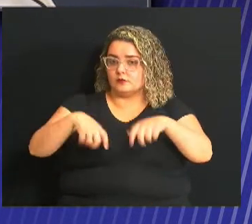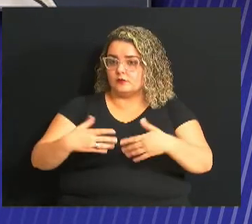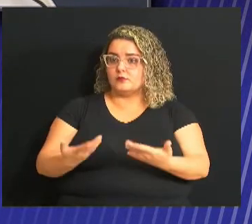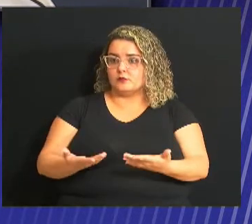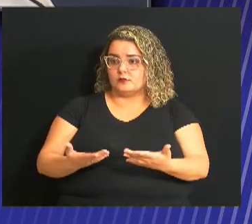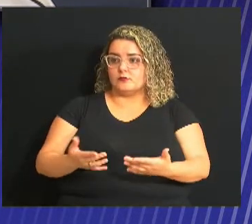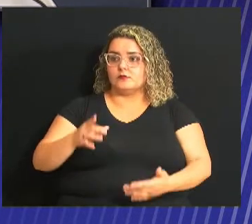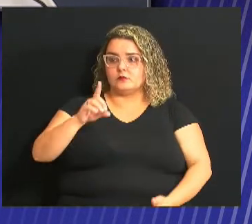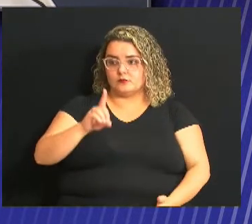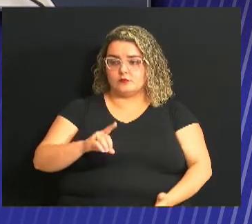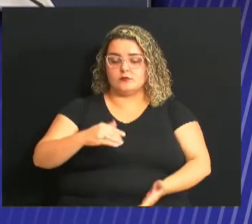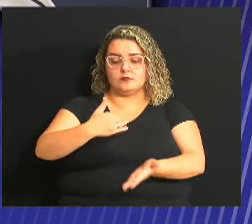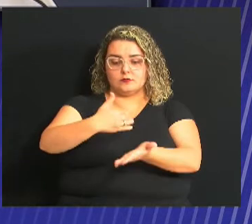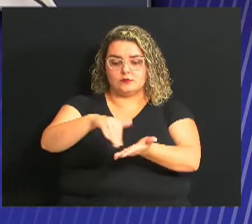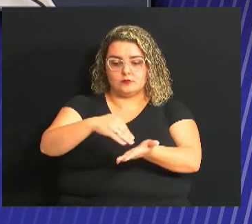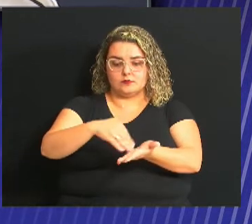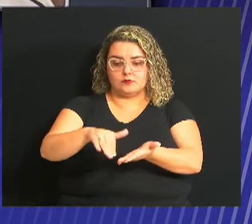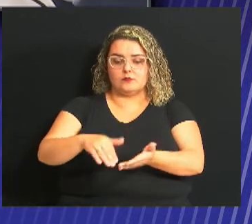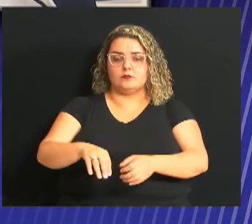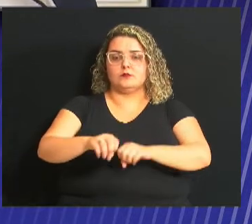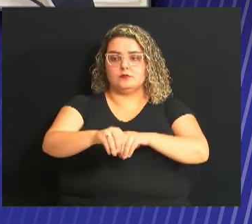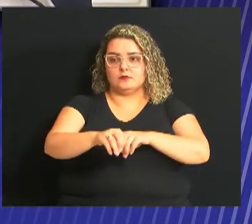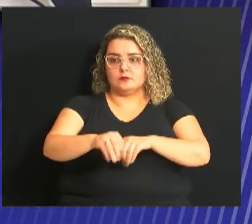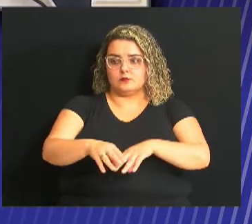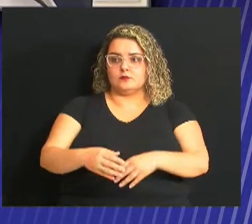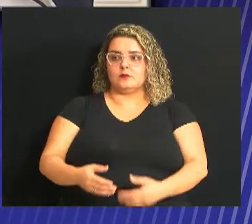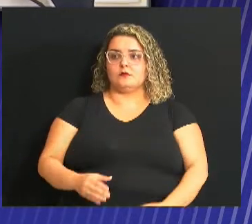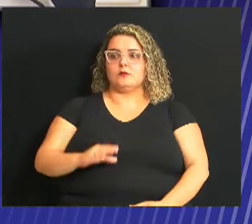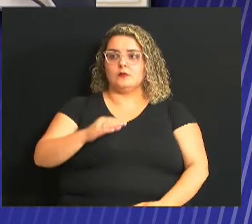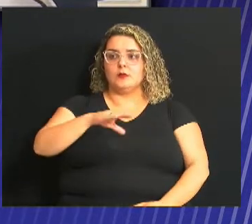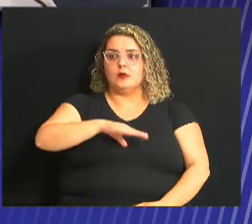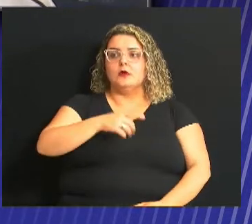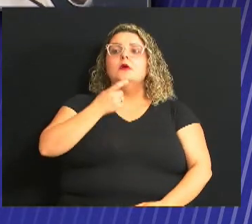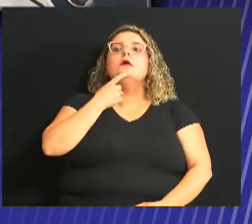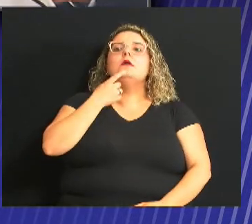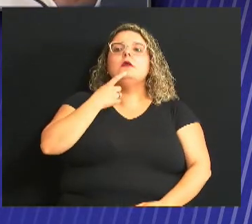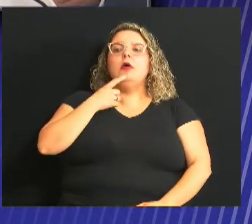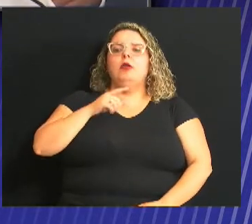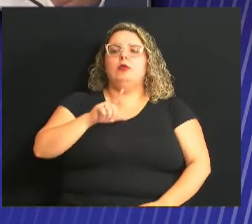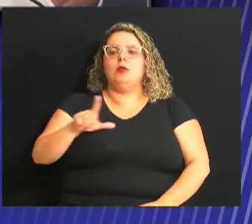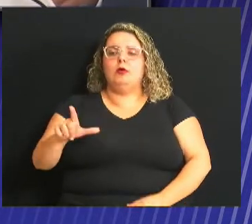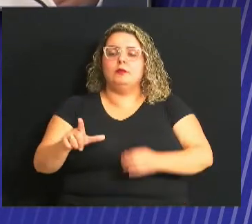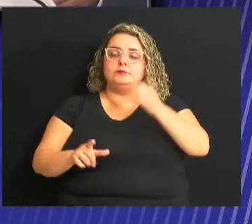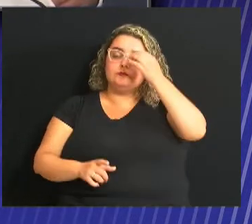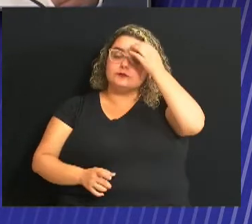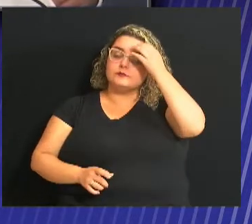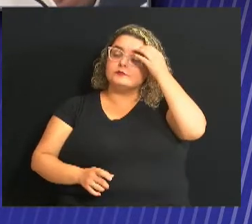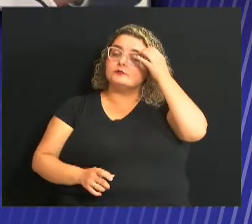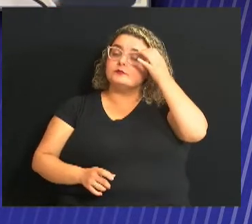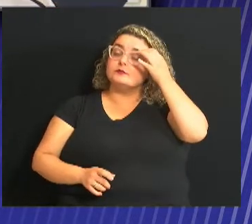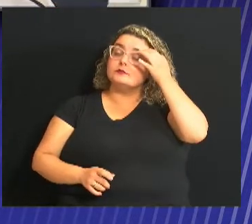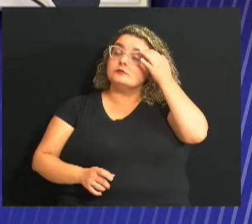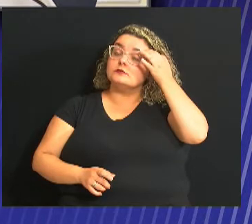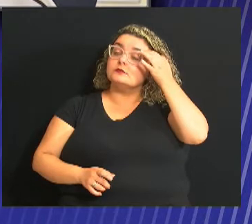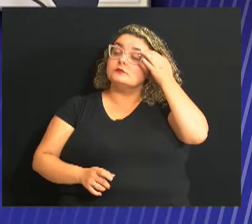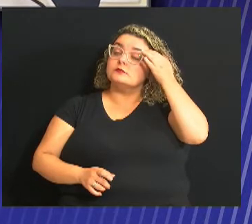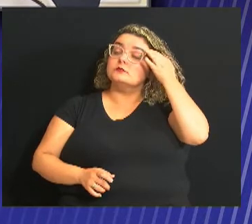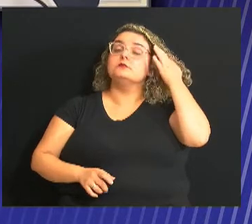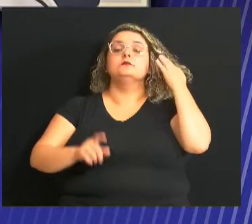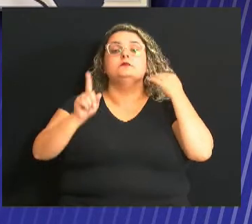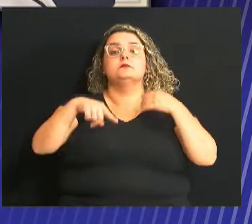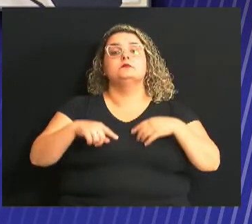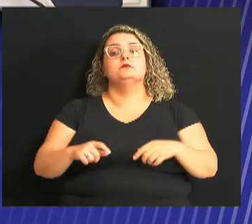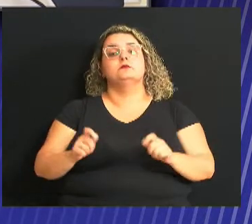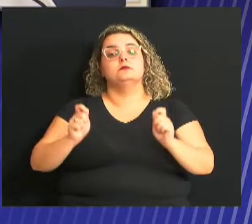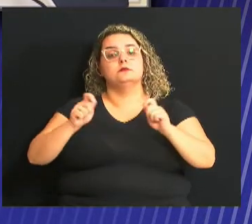Diretoria de Ensino Campinas Leste. Ele se considera uma pessoa realizada, pois seu sonho era morar em